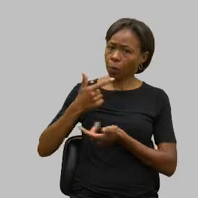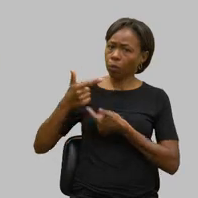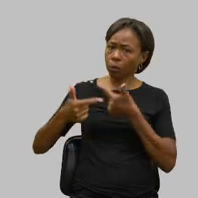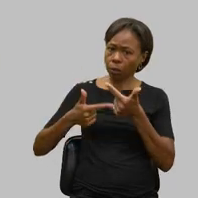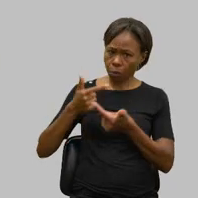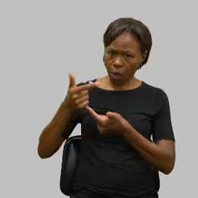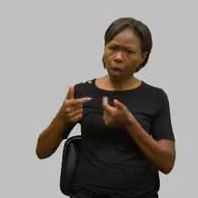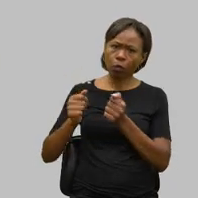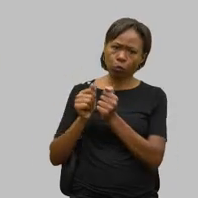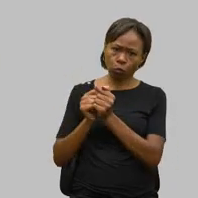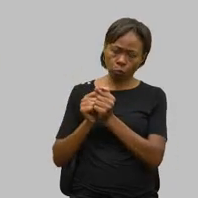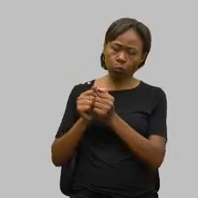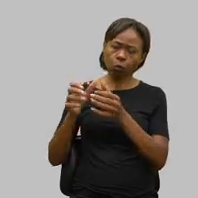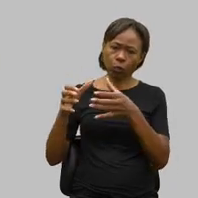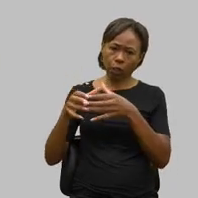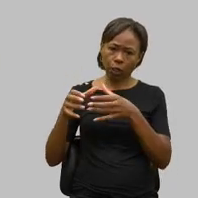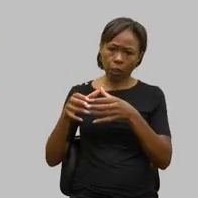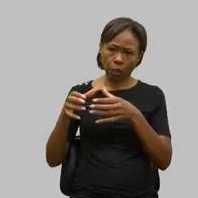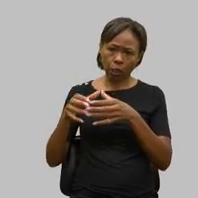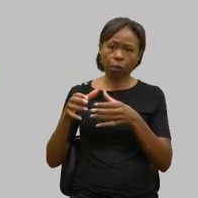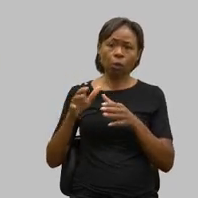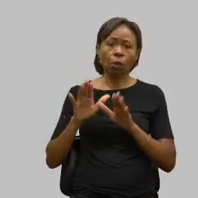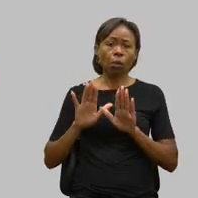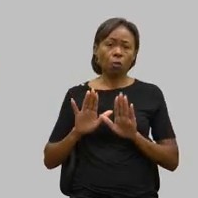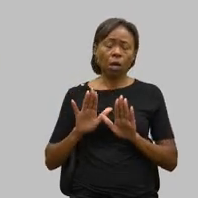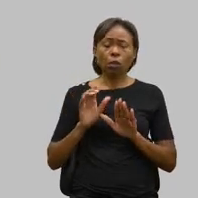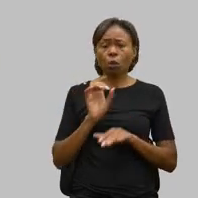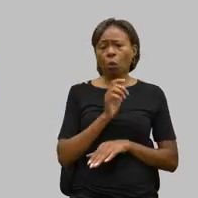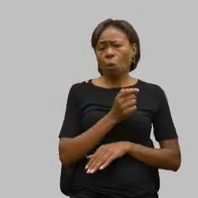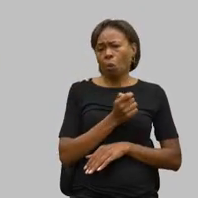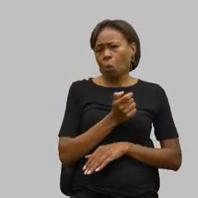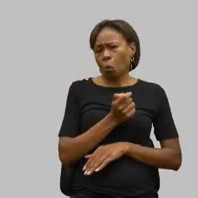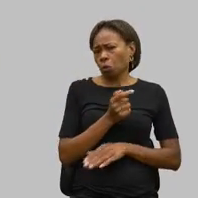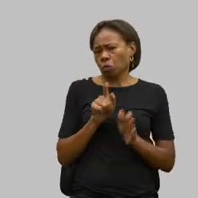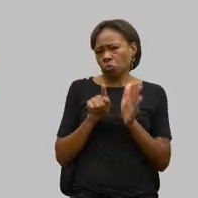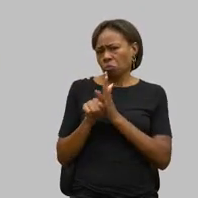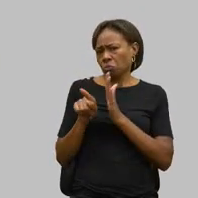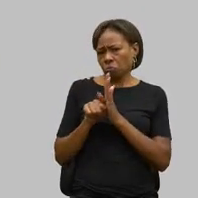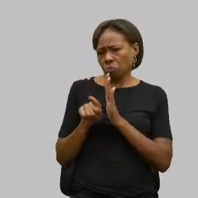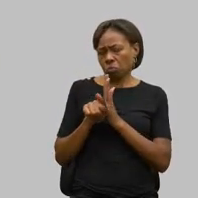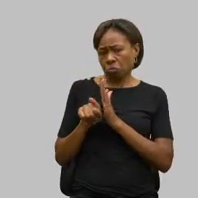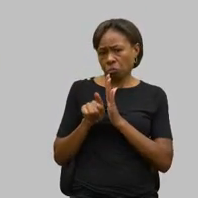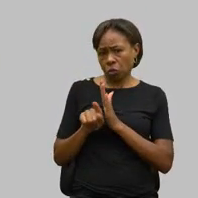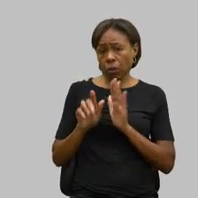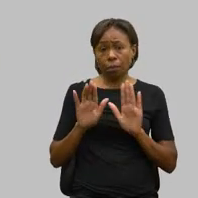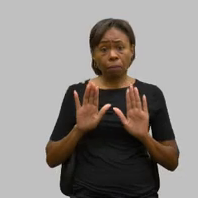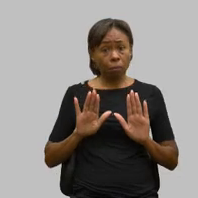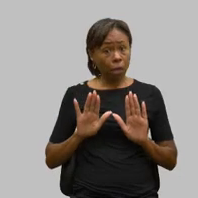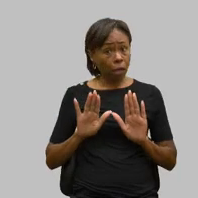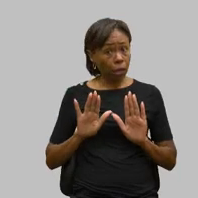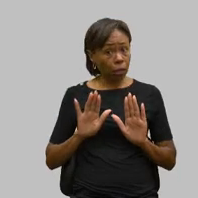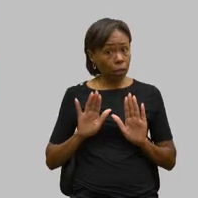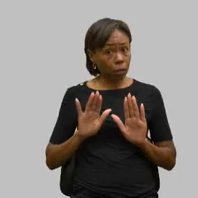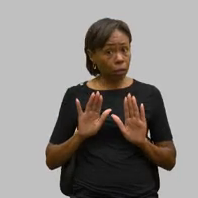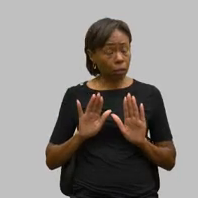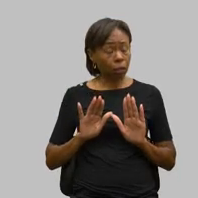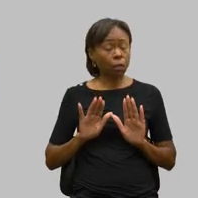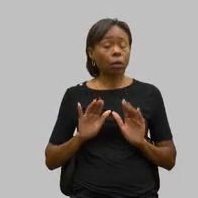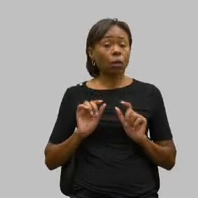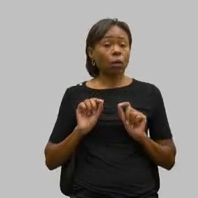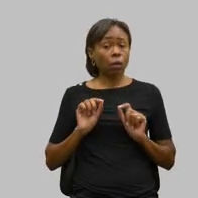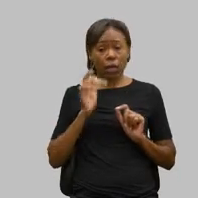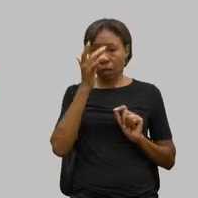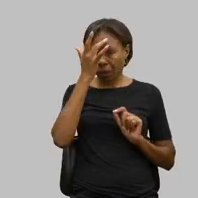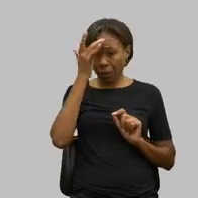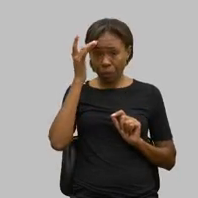com provavelmente pouquíssimos questionamentos, mas, e até já adiantar aqui, o pessoal que gosta de